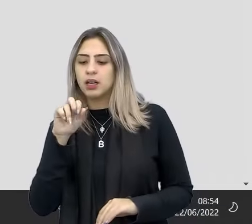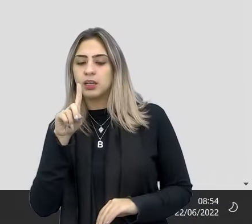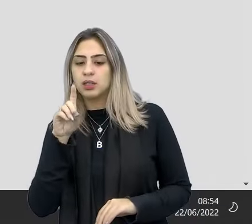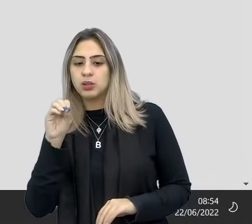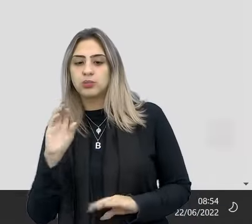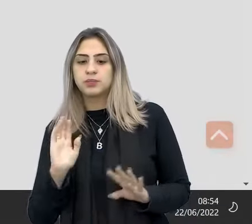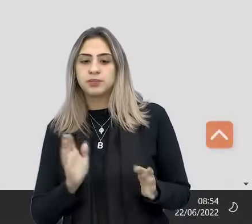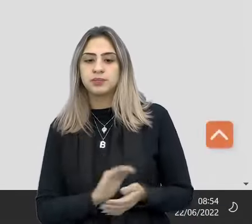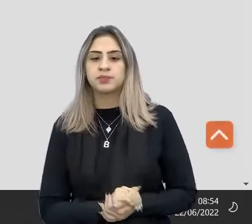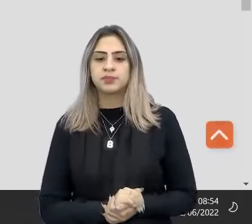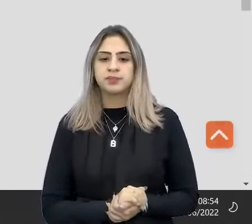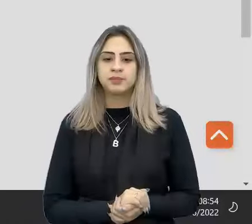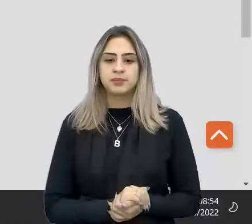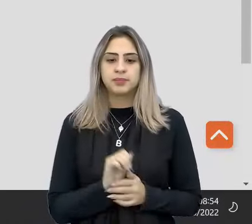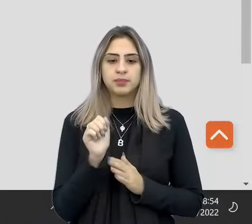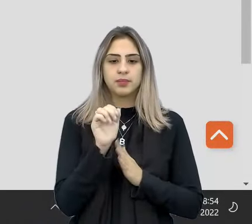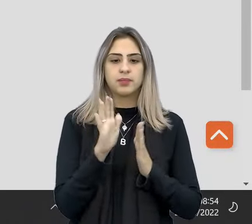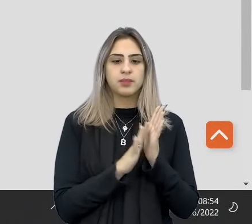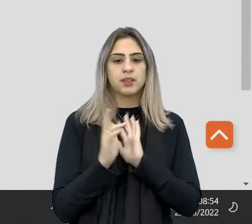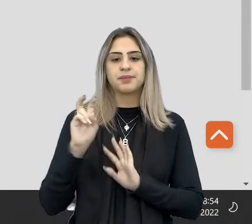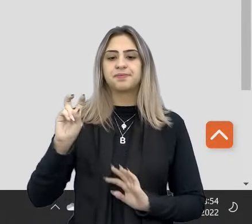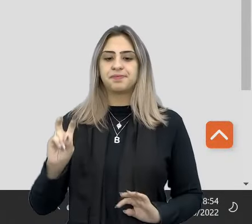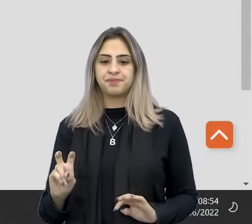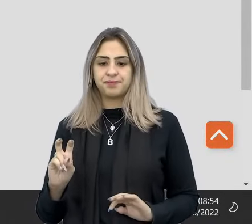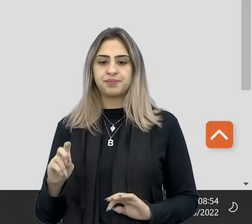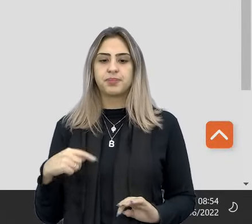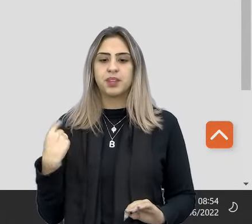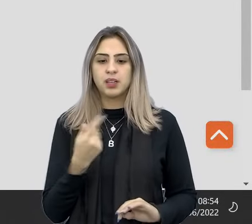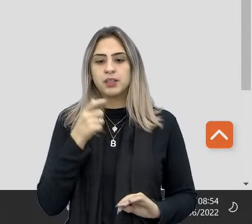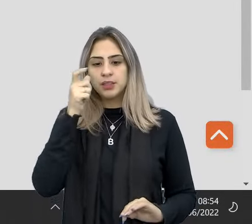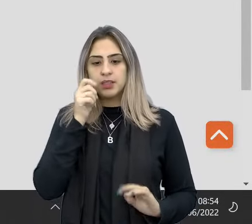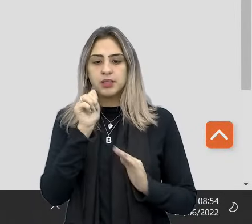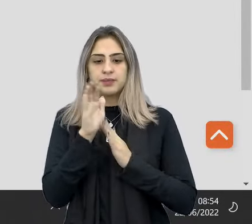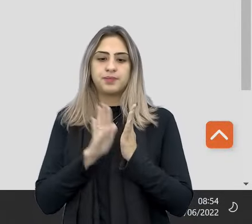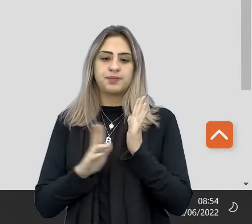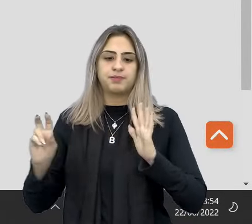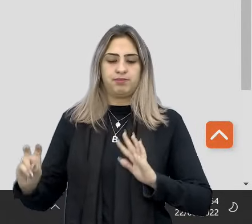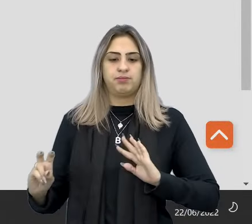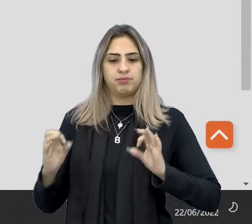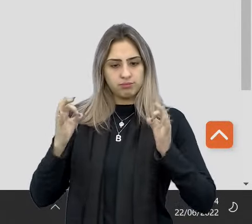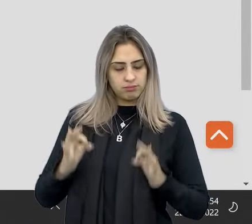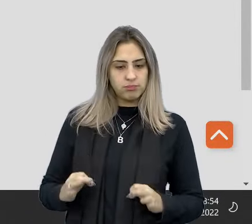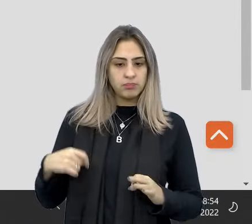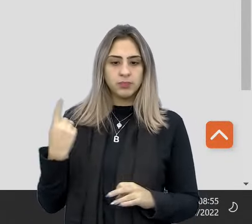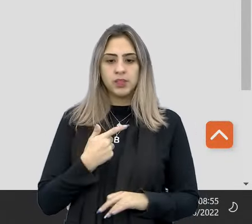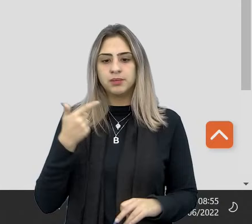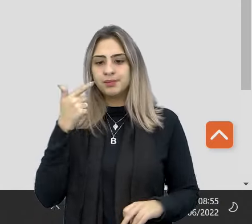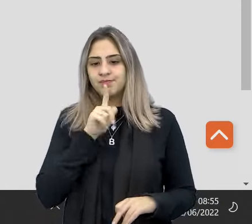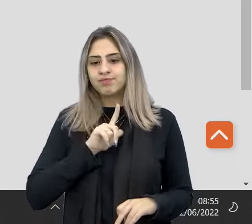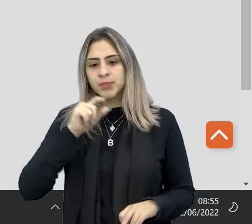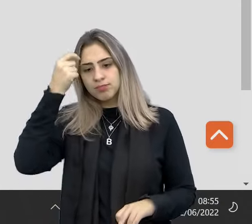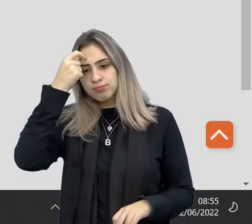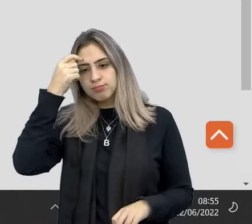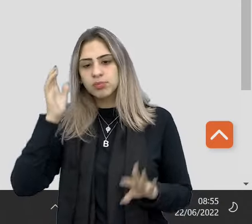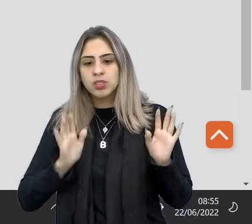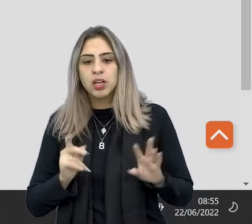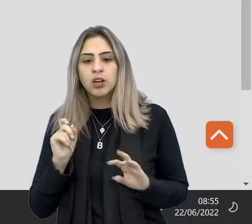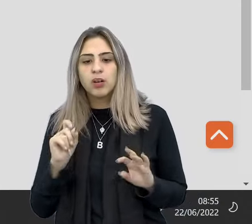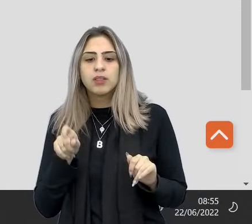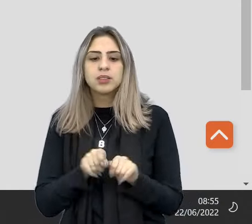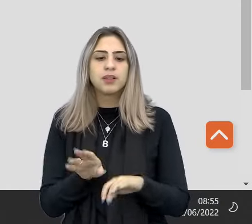a gente vem aqui na atividade 5 e aí a gente assiste a atividade 5, certo? E aí a gente consegue ter uma noção melhor do que vai